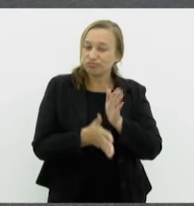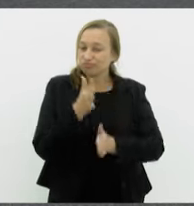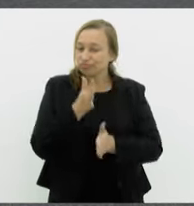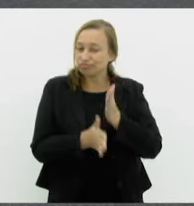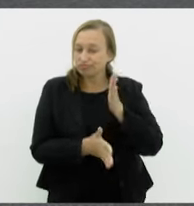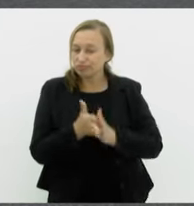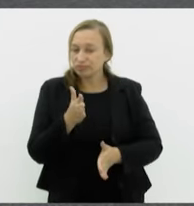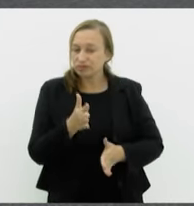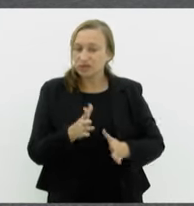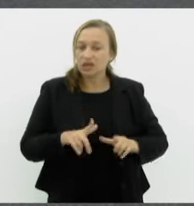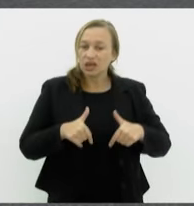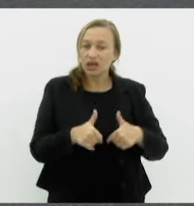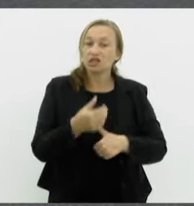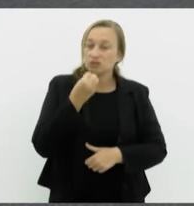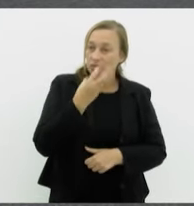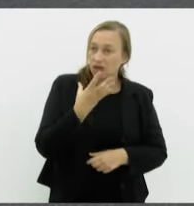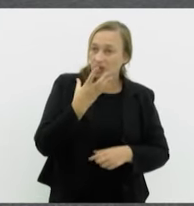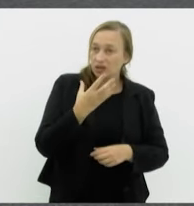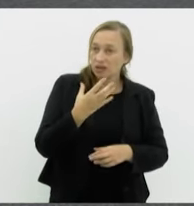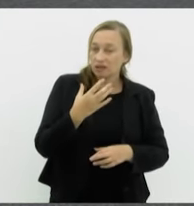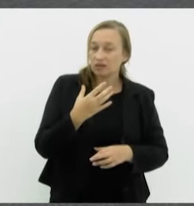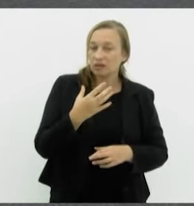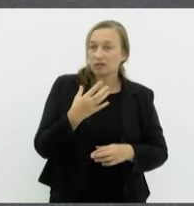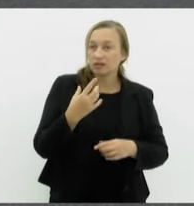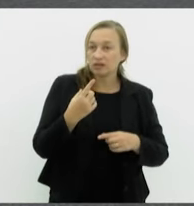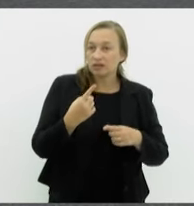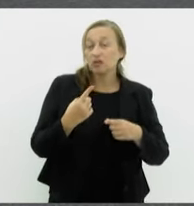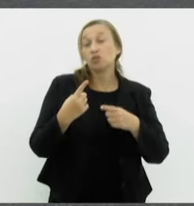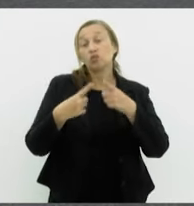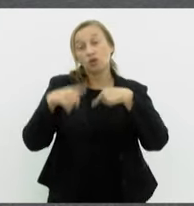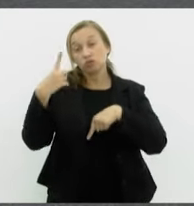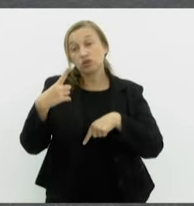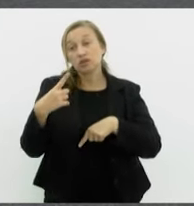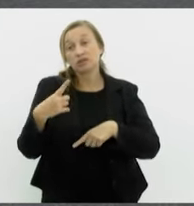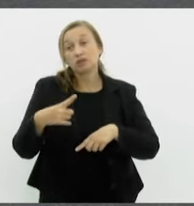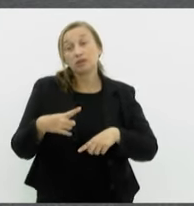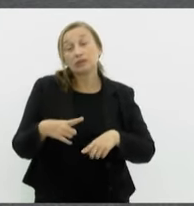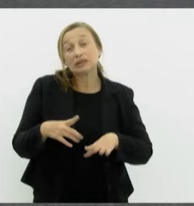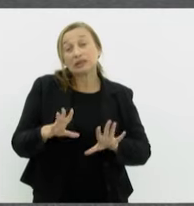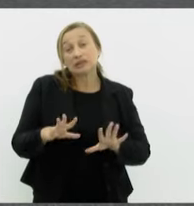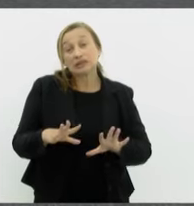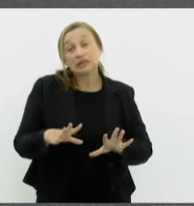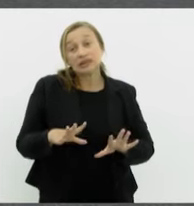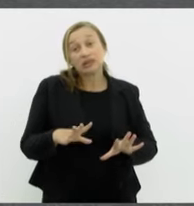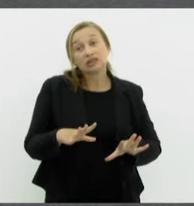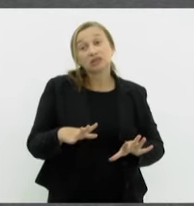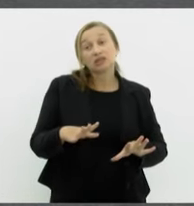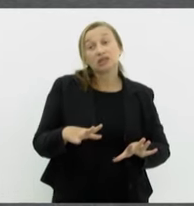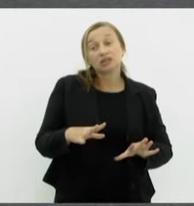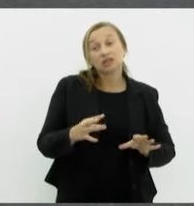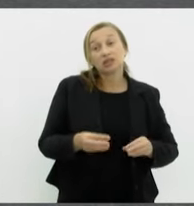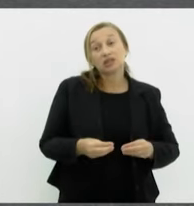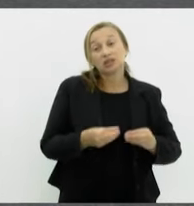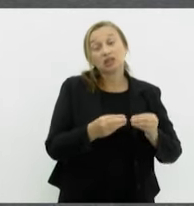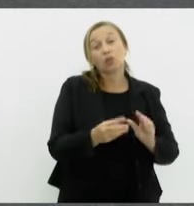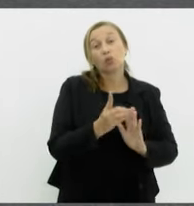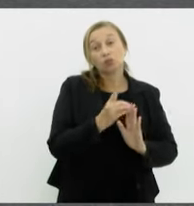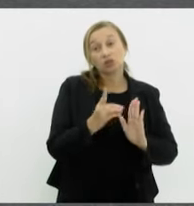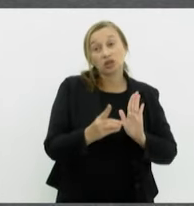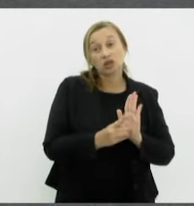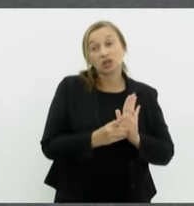que funciona bem, é um sucesso absoluto, e a gente deu aos decretos